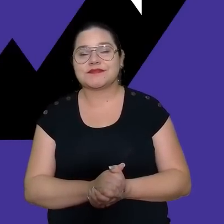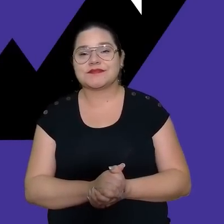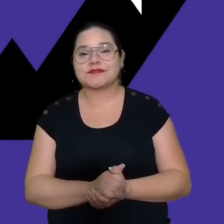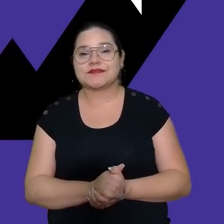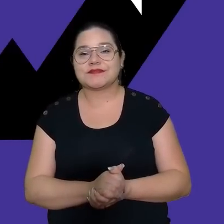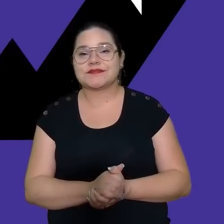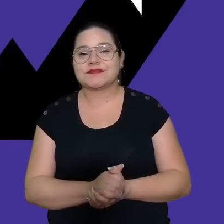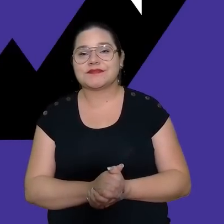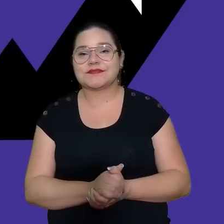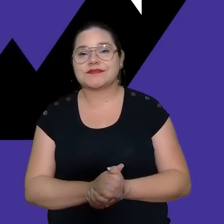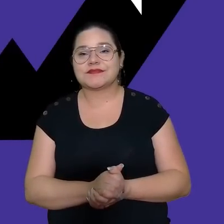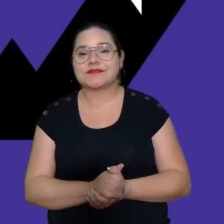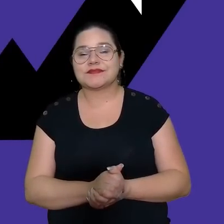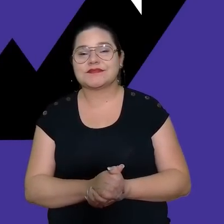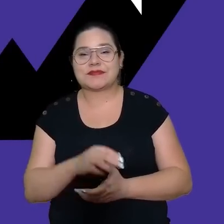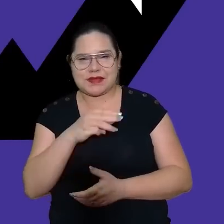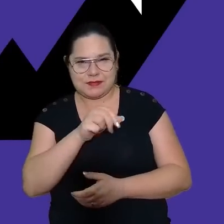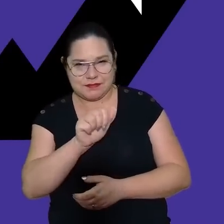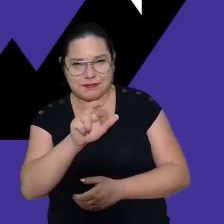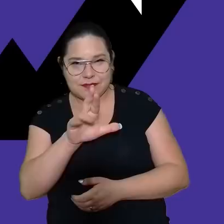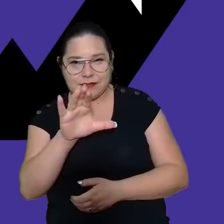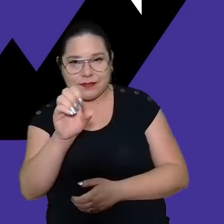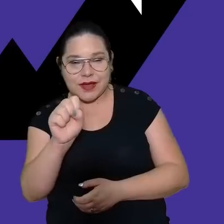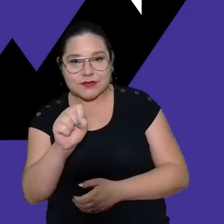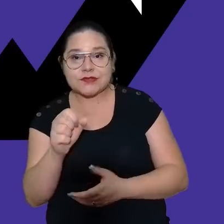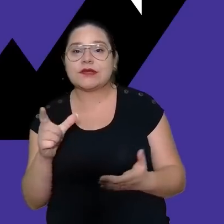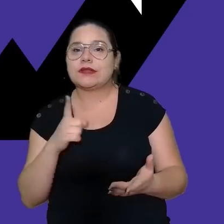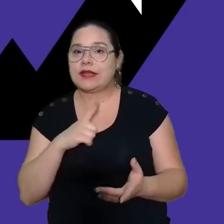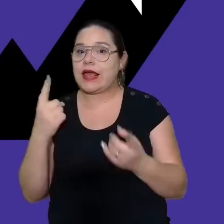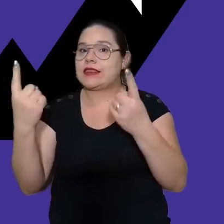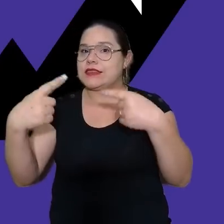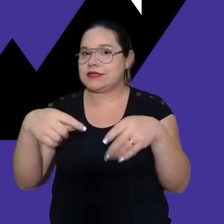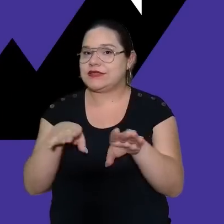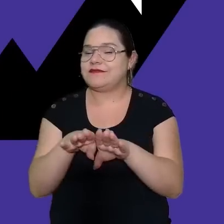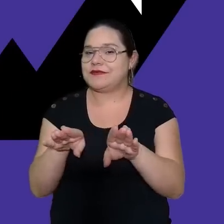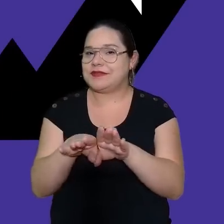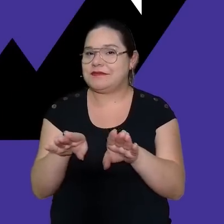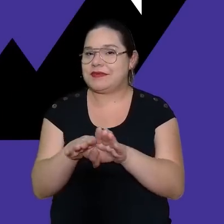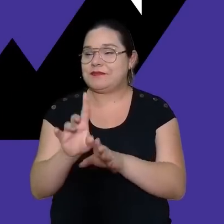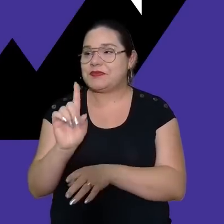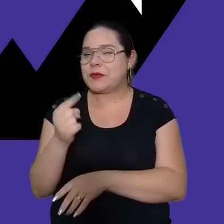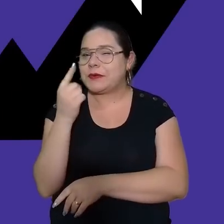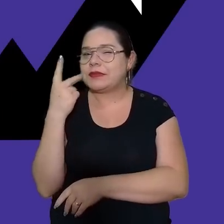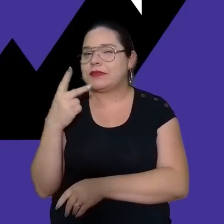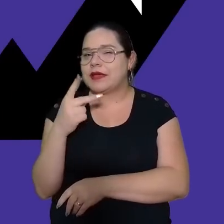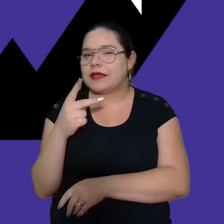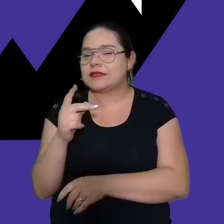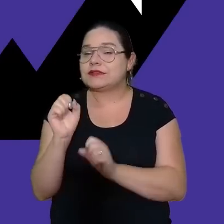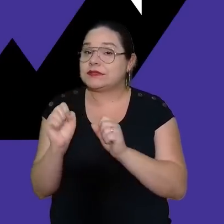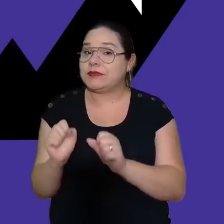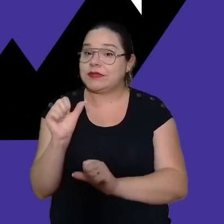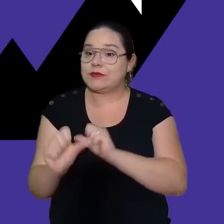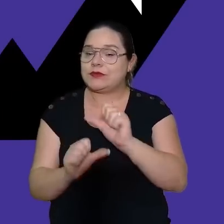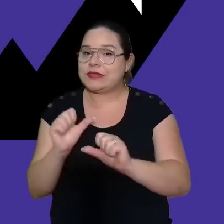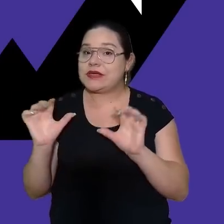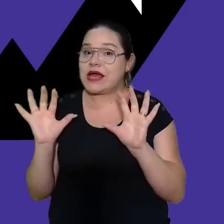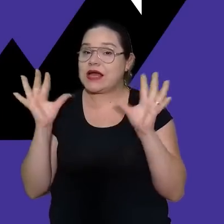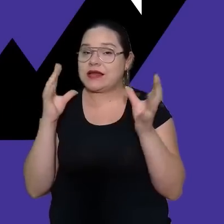Começar, Marcos. E temos desafios também, não? Um deles talvez seja mudanças climáticas. Não sei se vocês